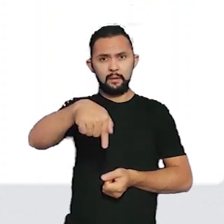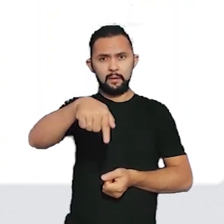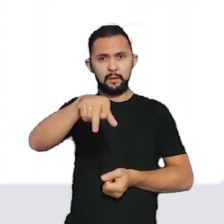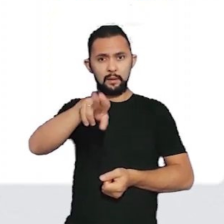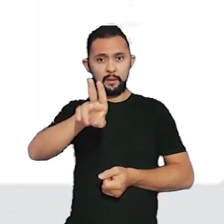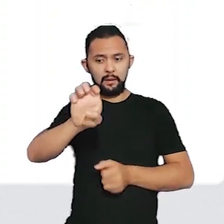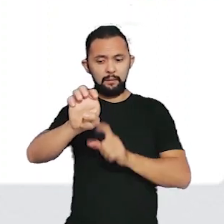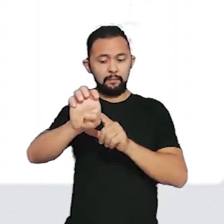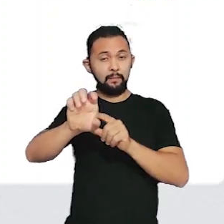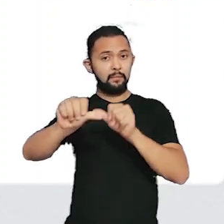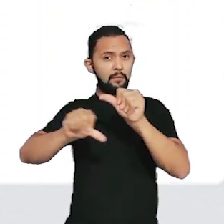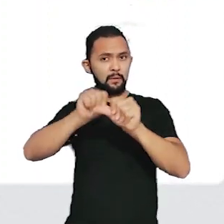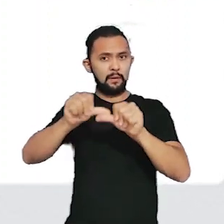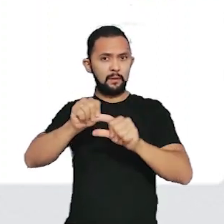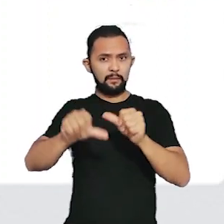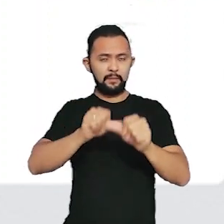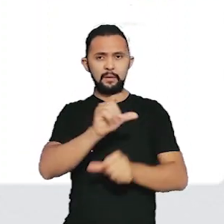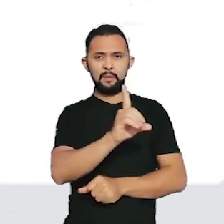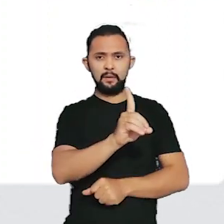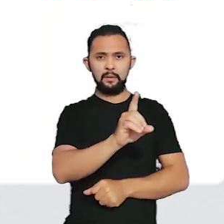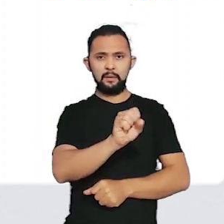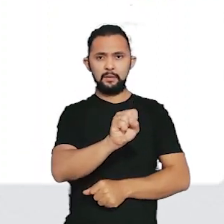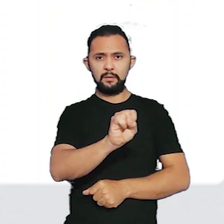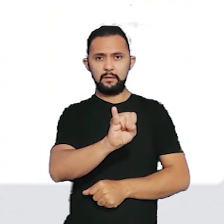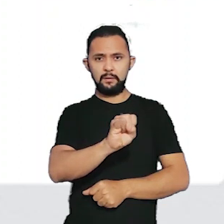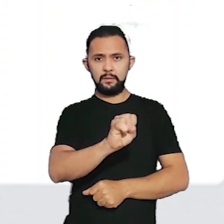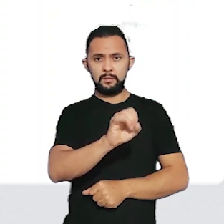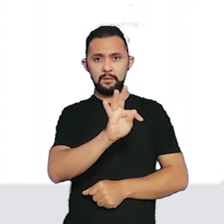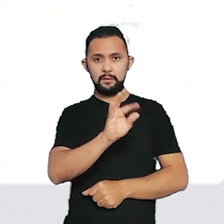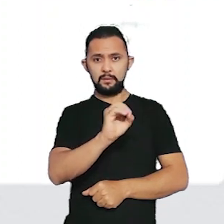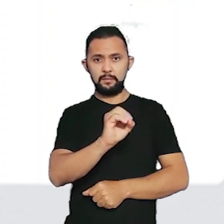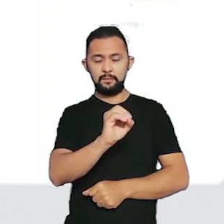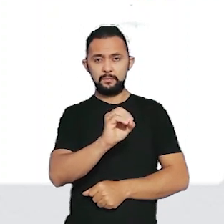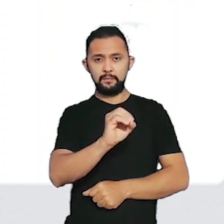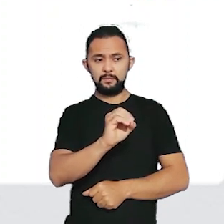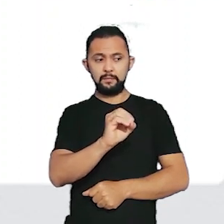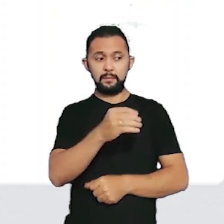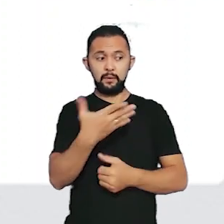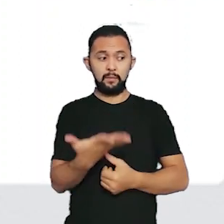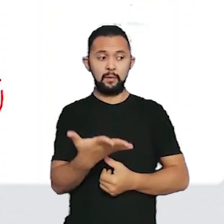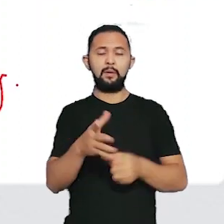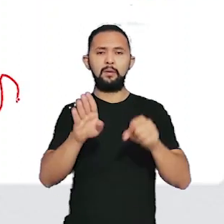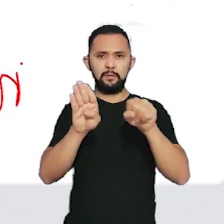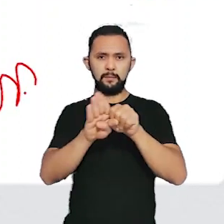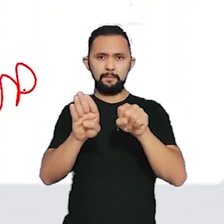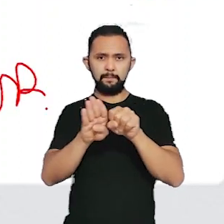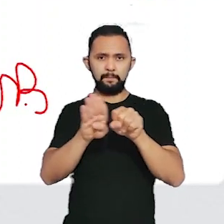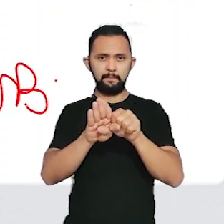dei conta disso. Então, eu posso também trocar pelo pronome disso. Então, quer dizer que isso aqui é uma